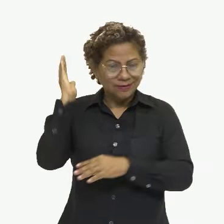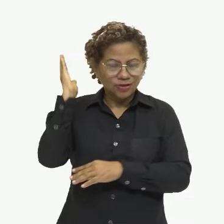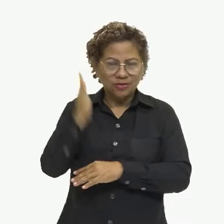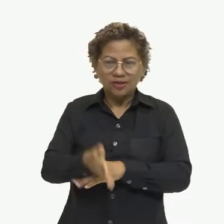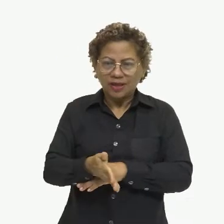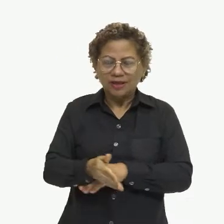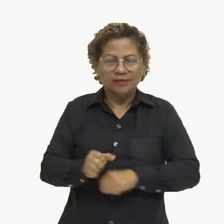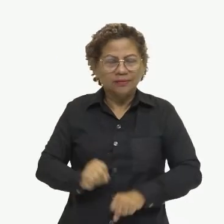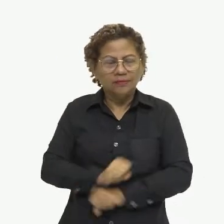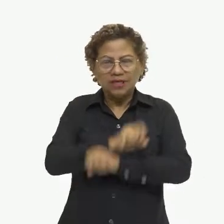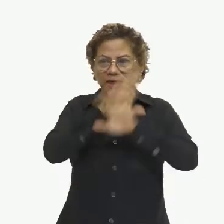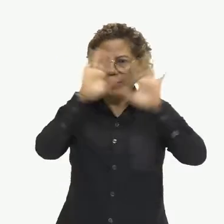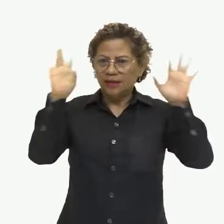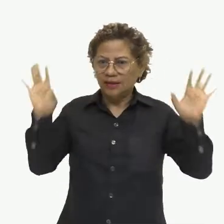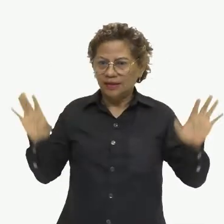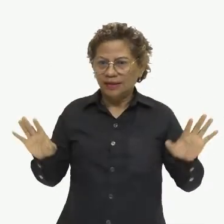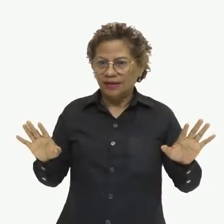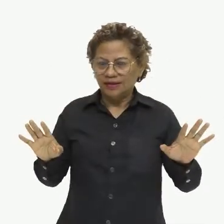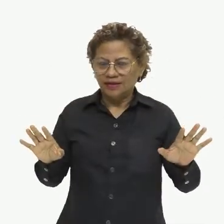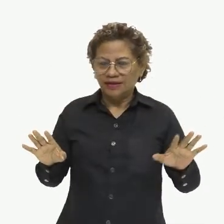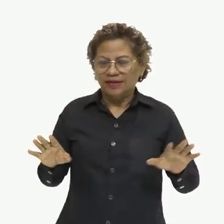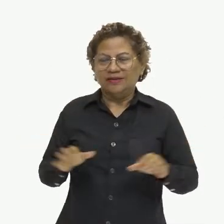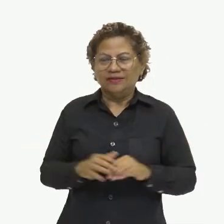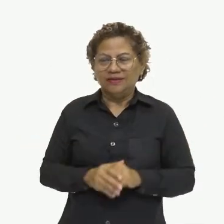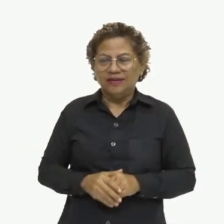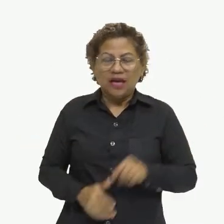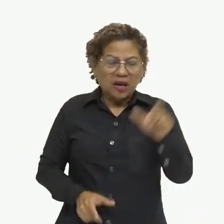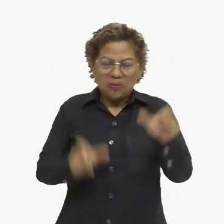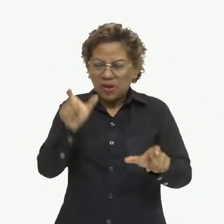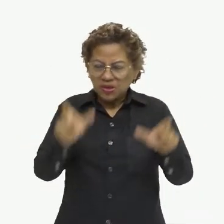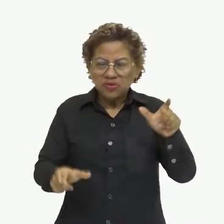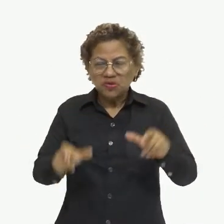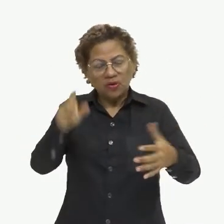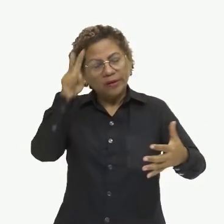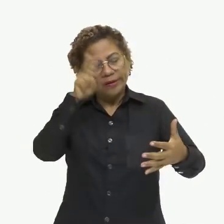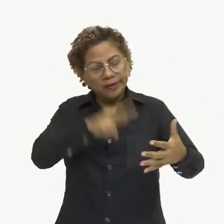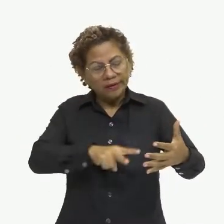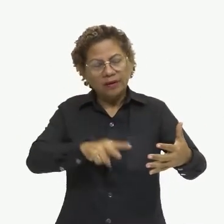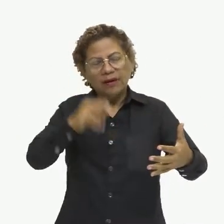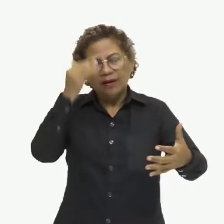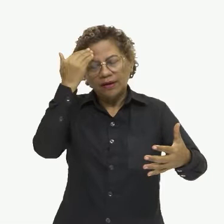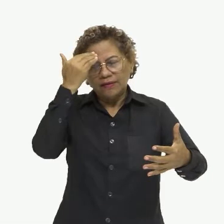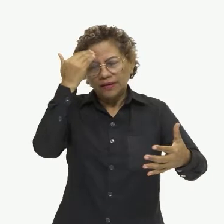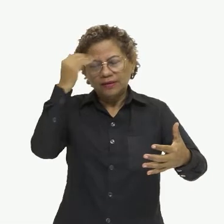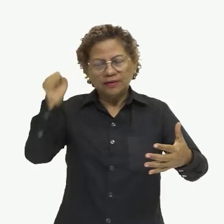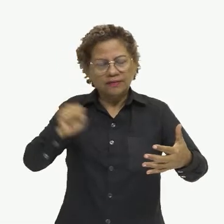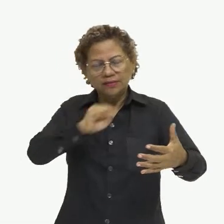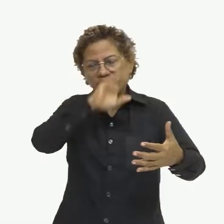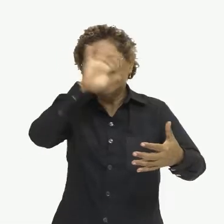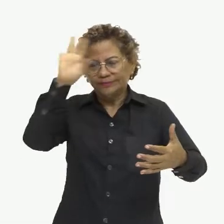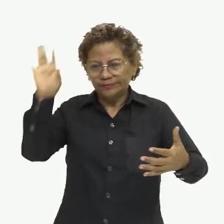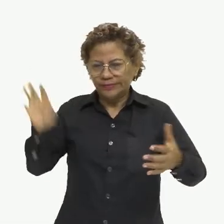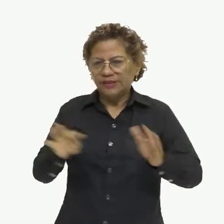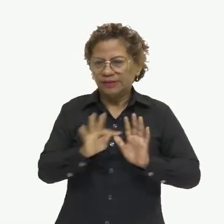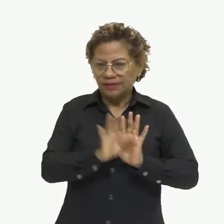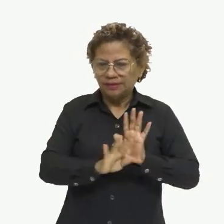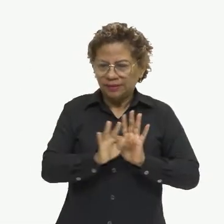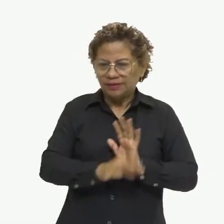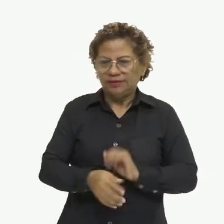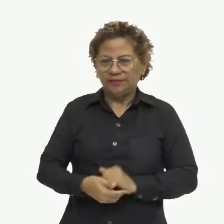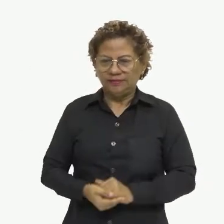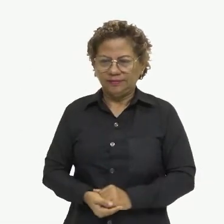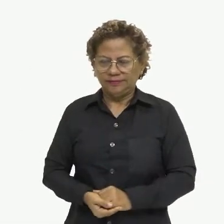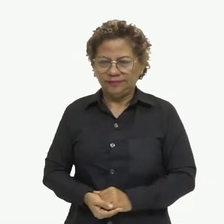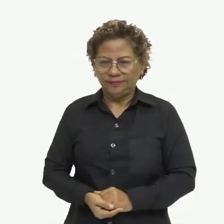objetivas, claras, que qualquer pessoa, em qualquer lugar, ele vai ler esse texto e ele vai entender a